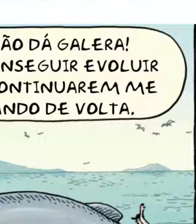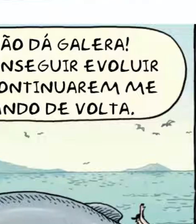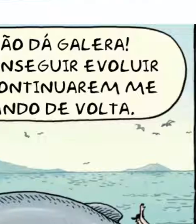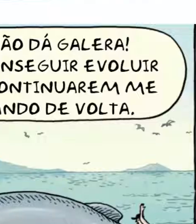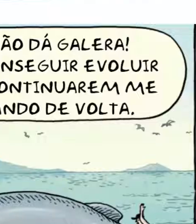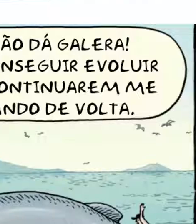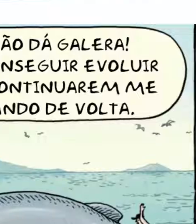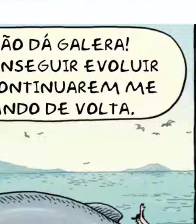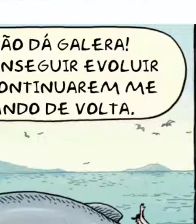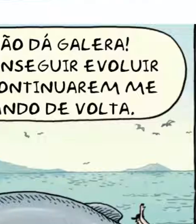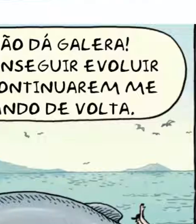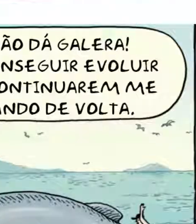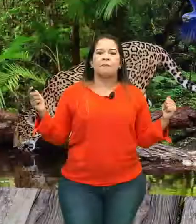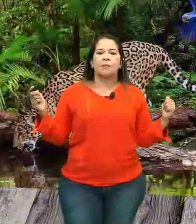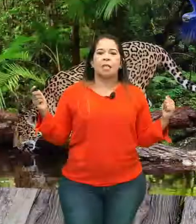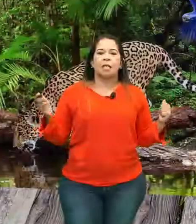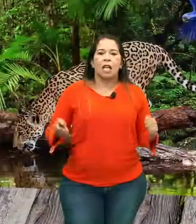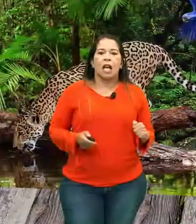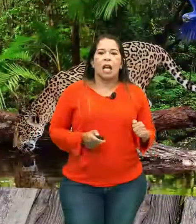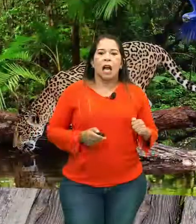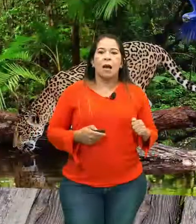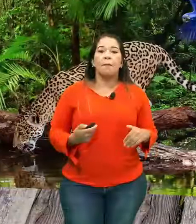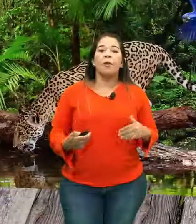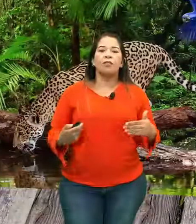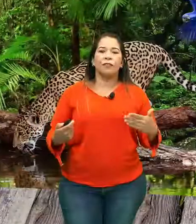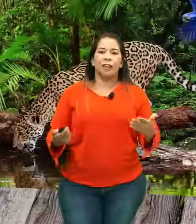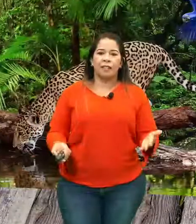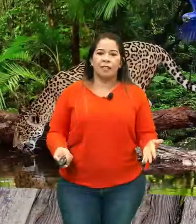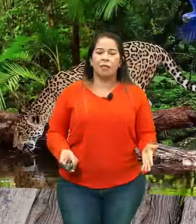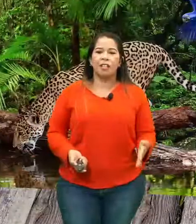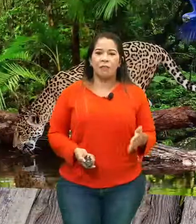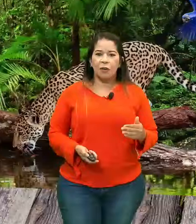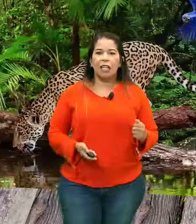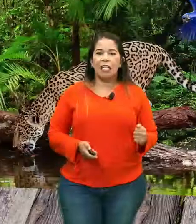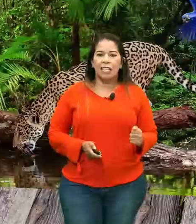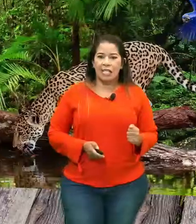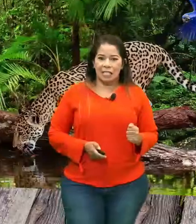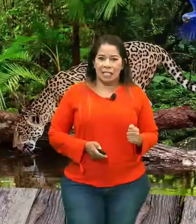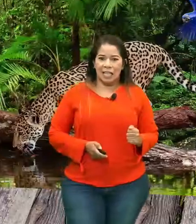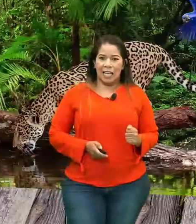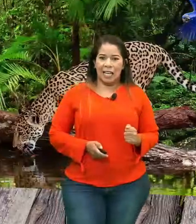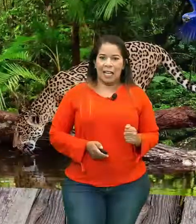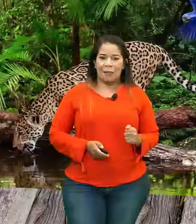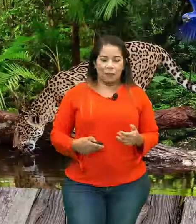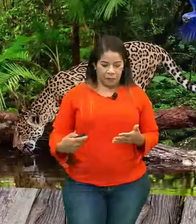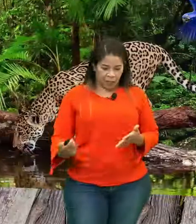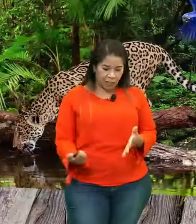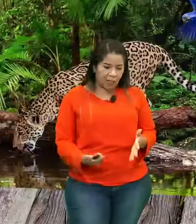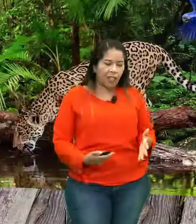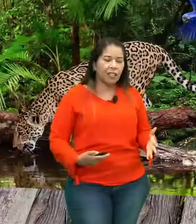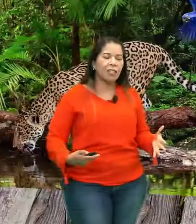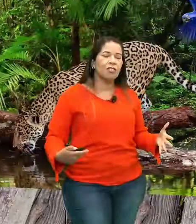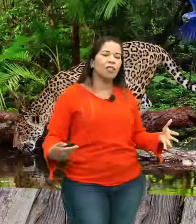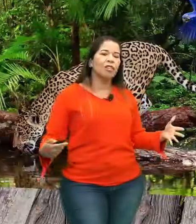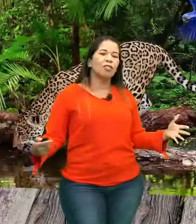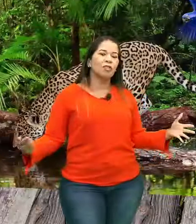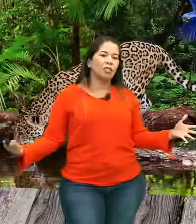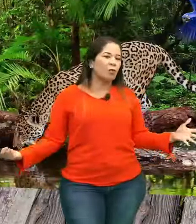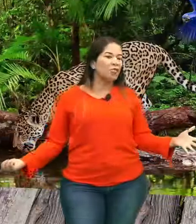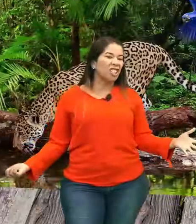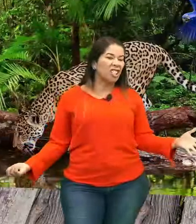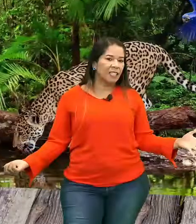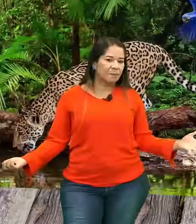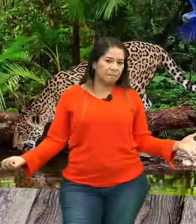modificações. Olha aqui para mim. A modificação, você já viu aqueles... Você está naquele dia